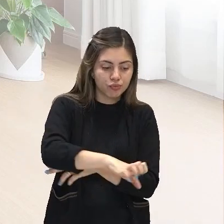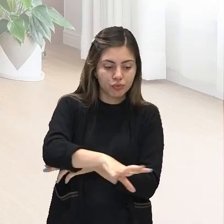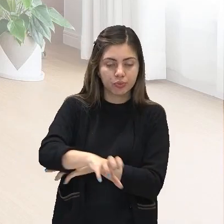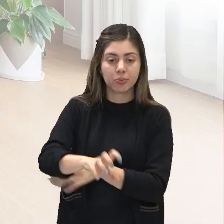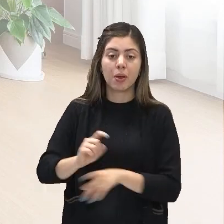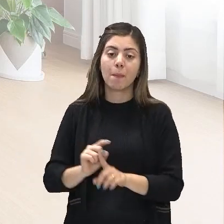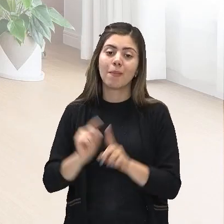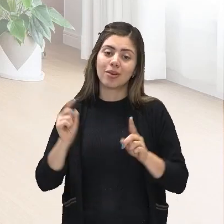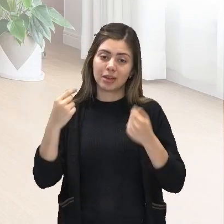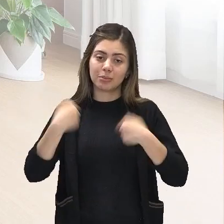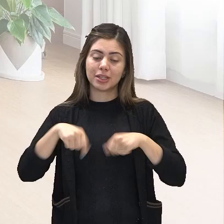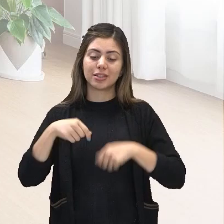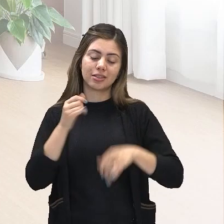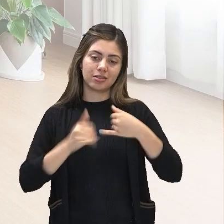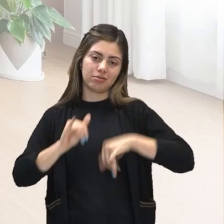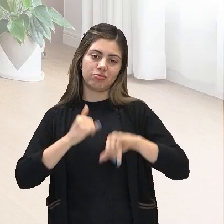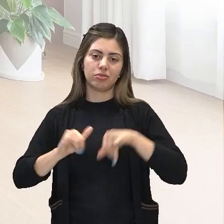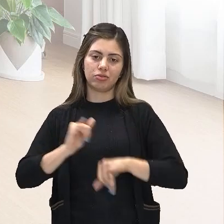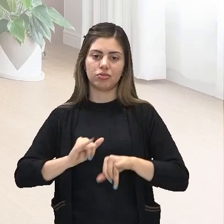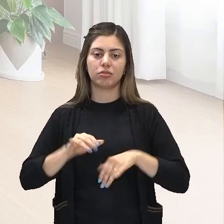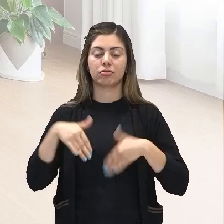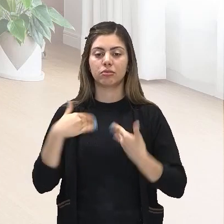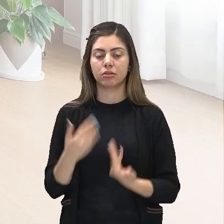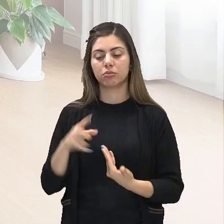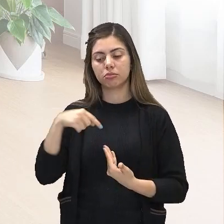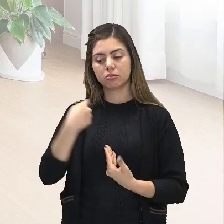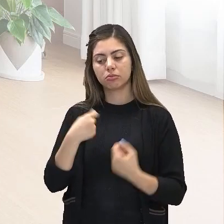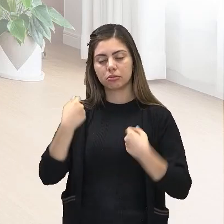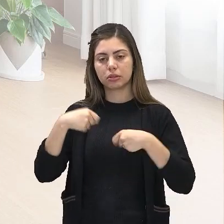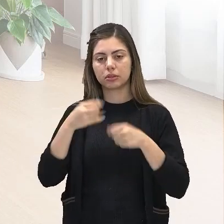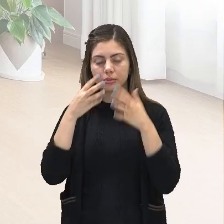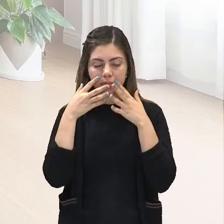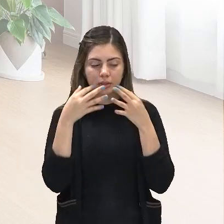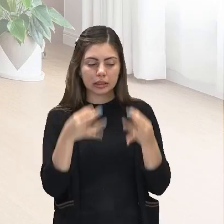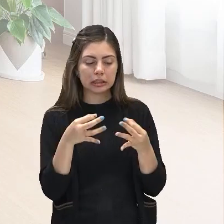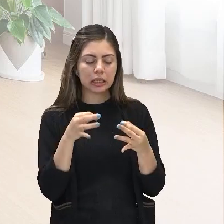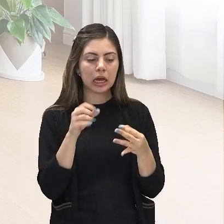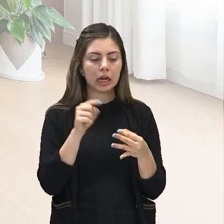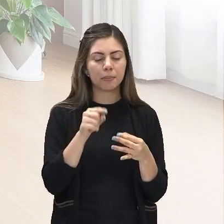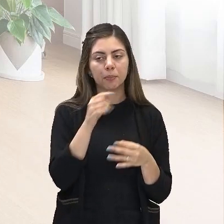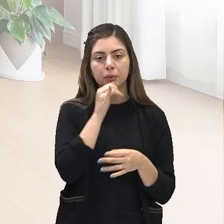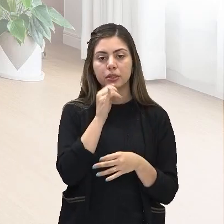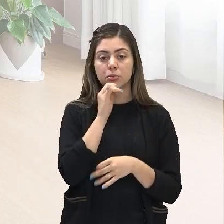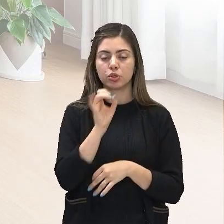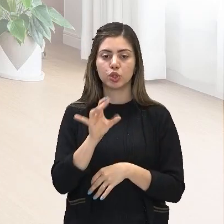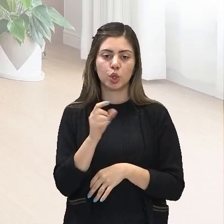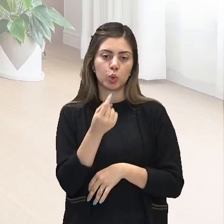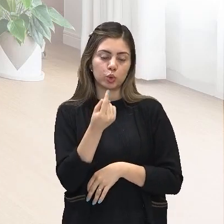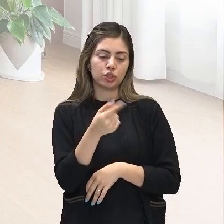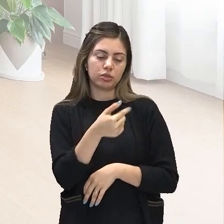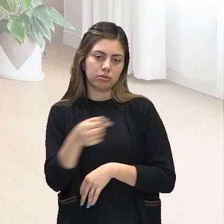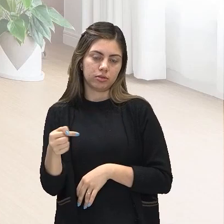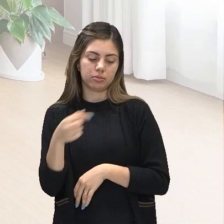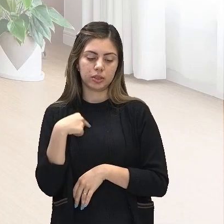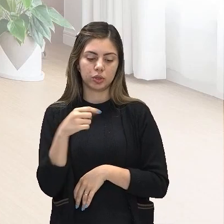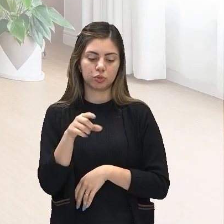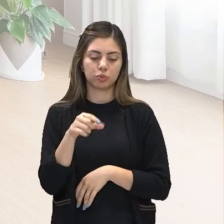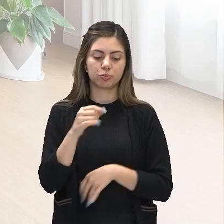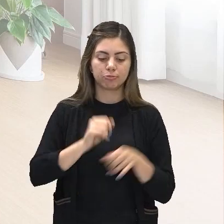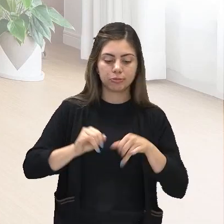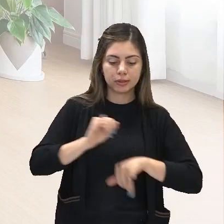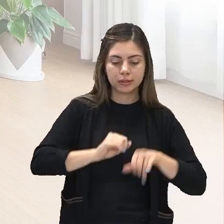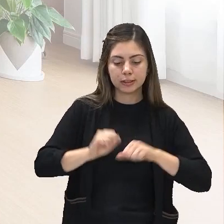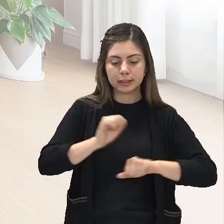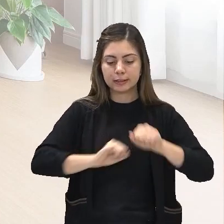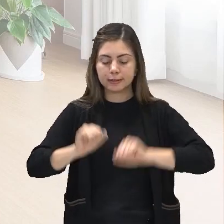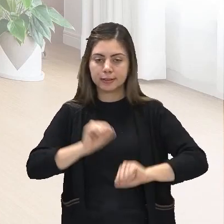energia, consome energia. Então é importante ficar atentos ali, escolher somente um dia da semana para fazer essa limpeza, utilizando o aspirador de pó. Nas